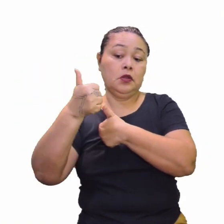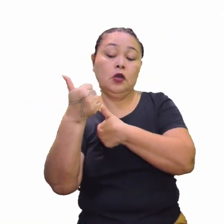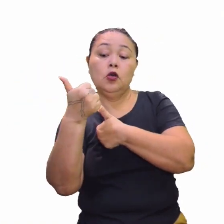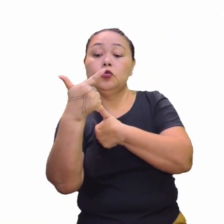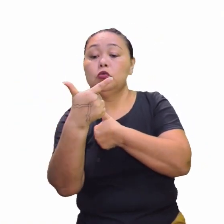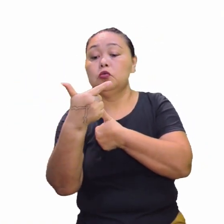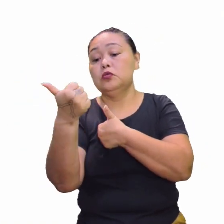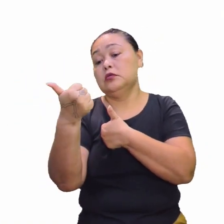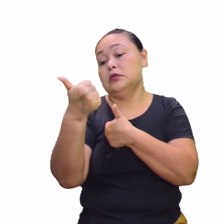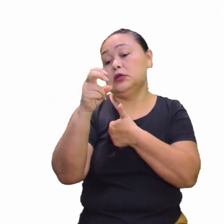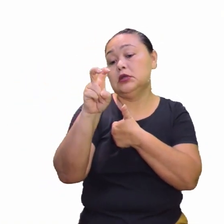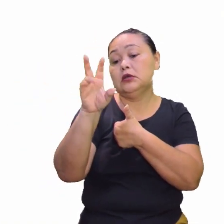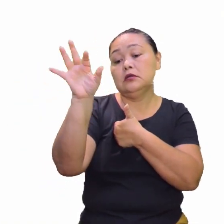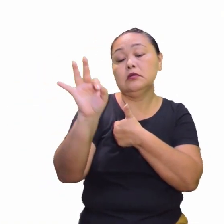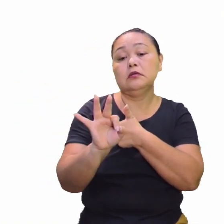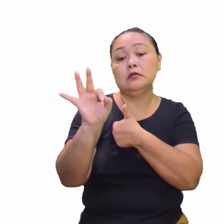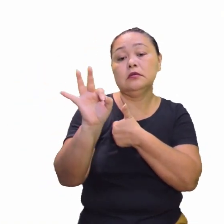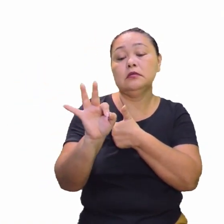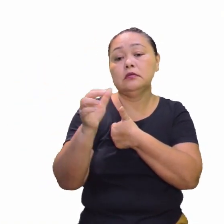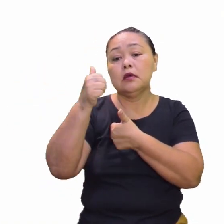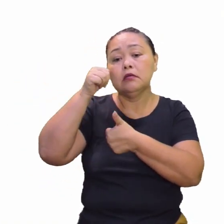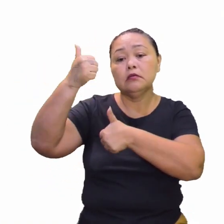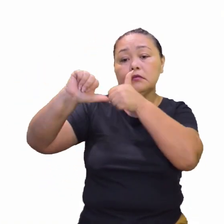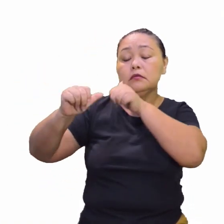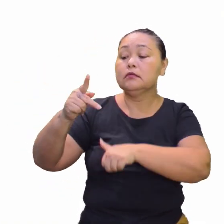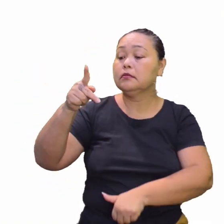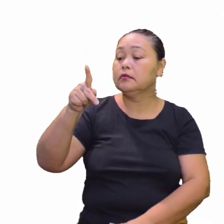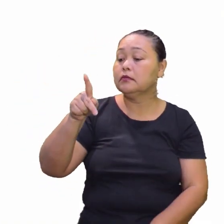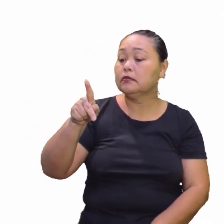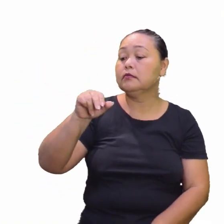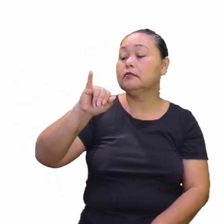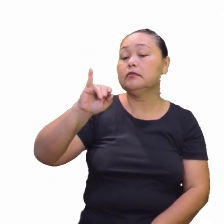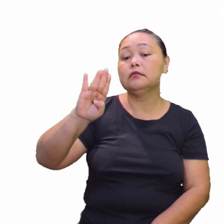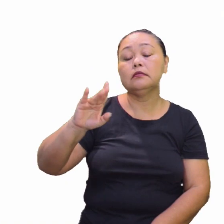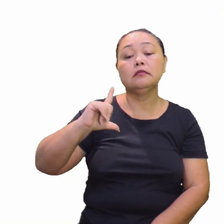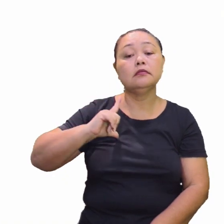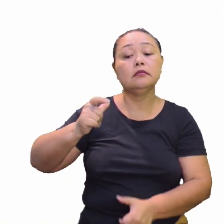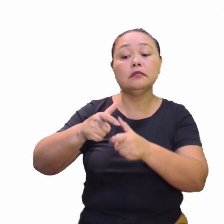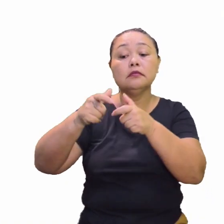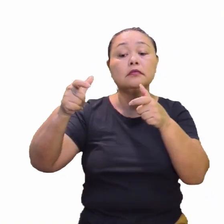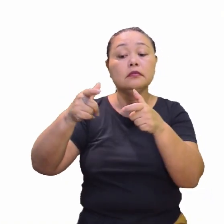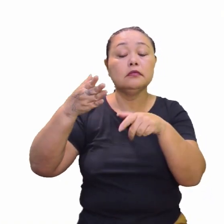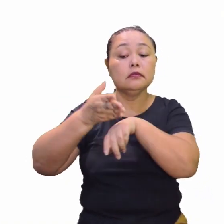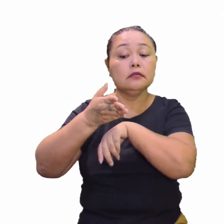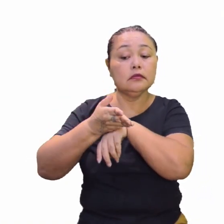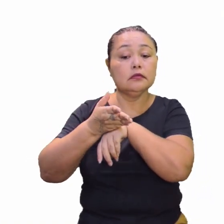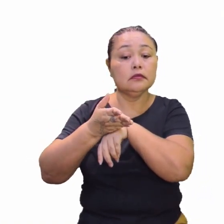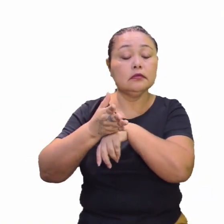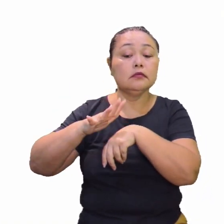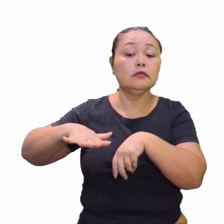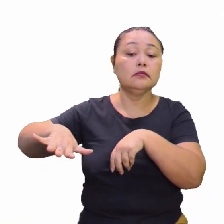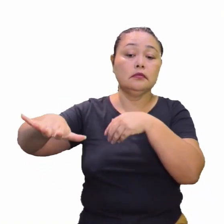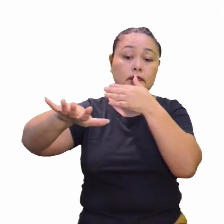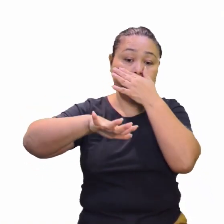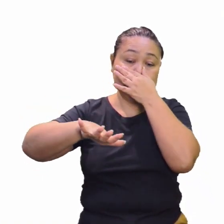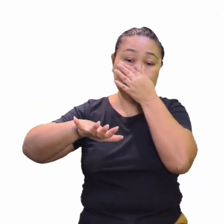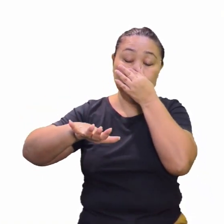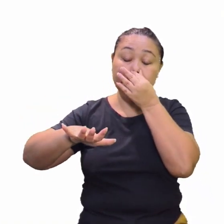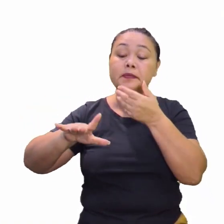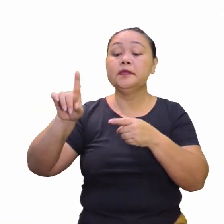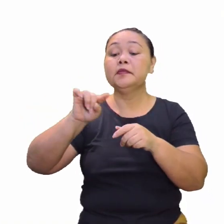12%, 13%, 15%. Então, quando a gente analisa o PIB do Brasil, quem tem maior participação? No setor